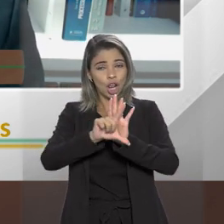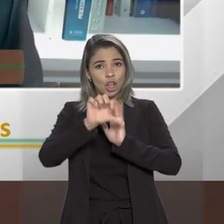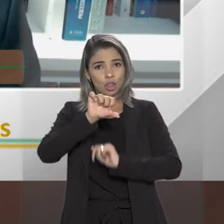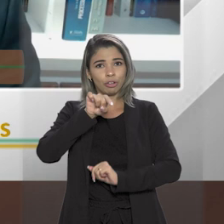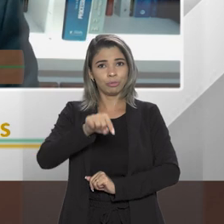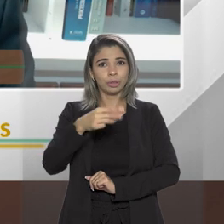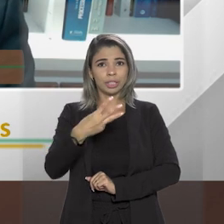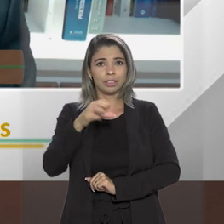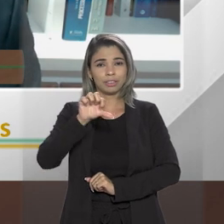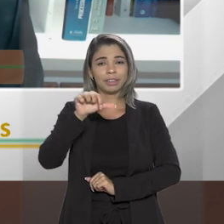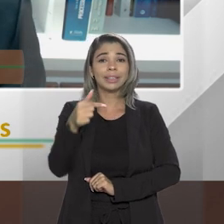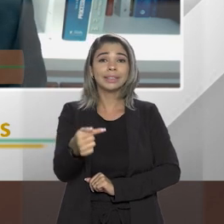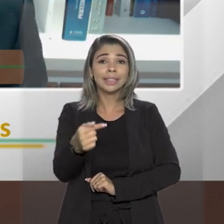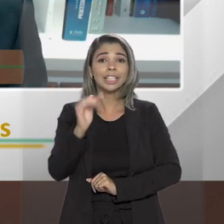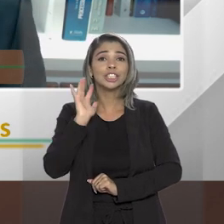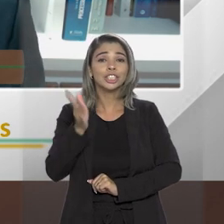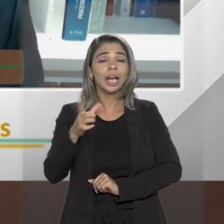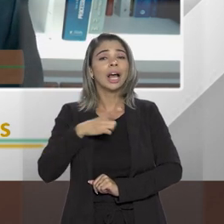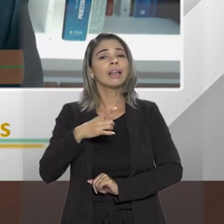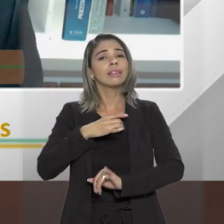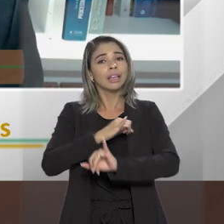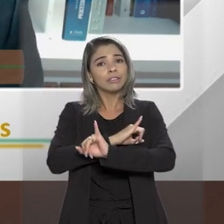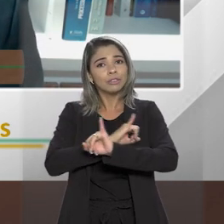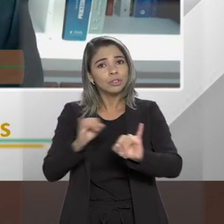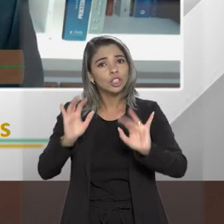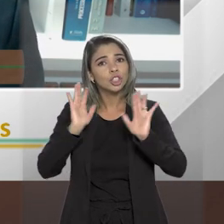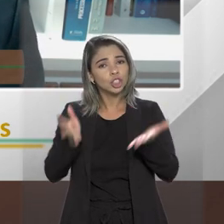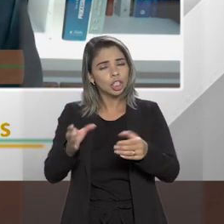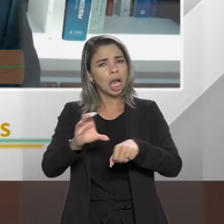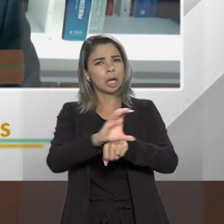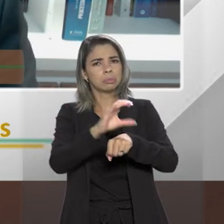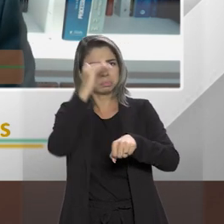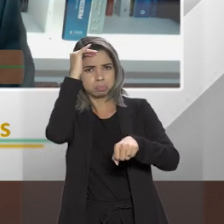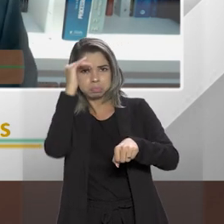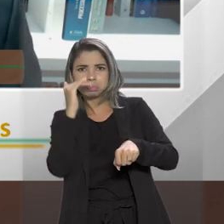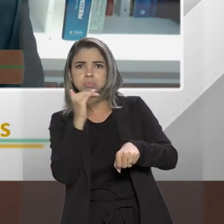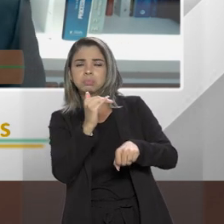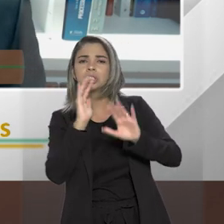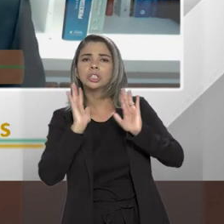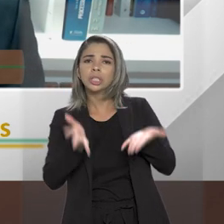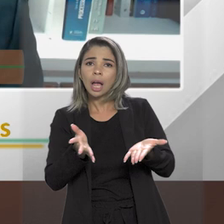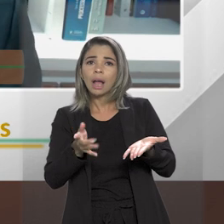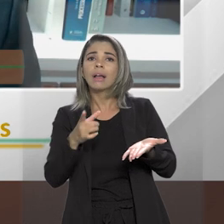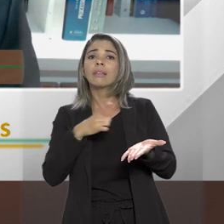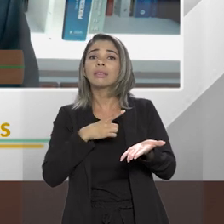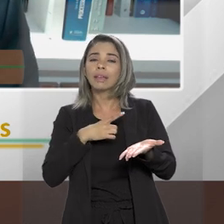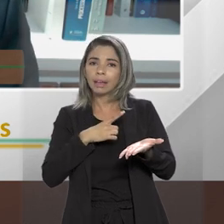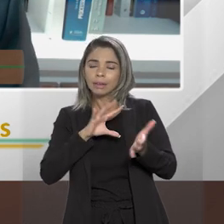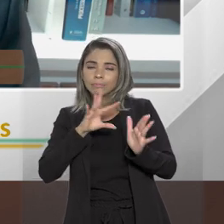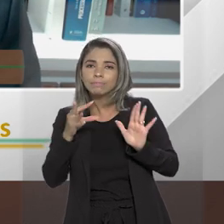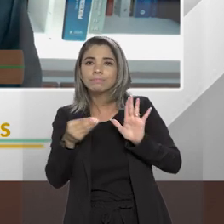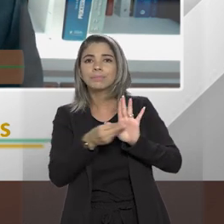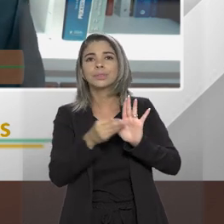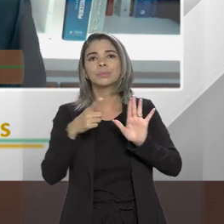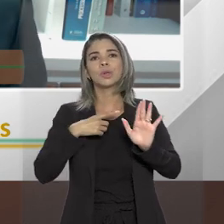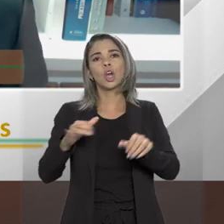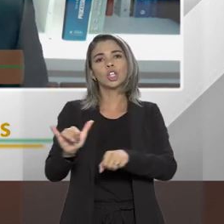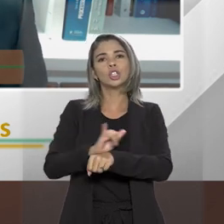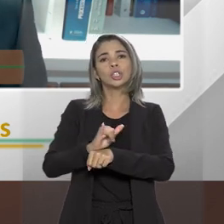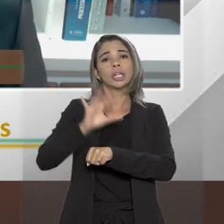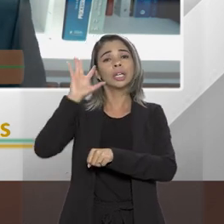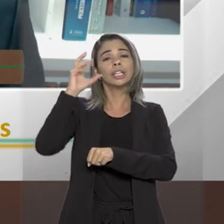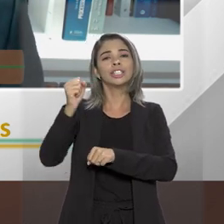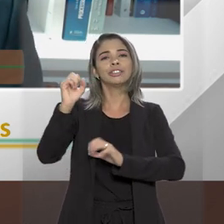96, que já foi, inclusive, reconhecida como constitucional pelo Supremo, e que expressamente é prevista como forma de resolução de conflitos no